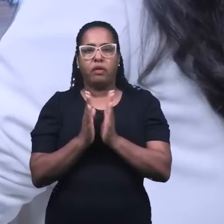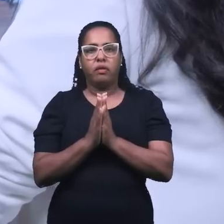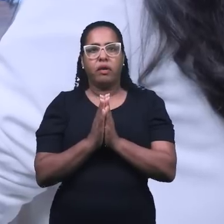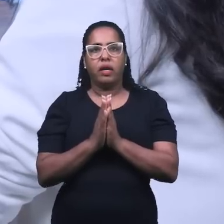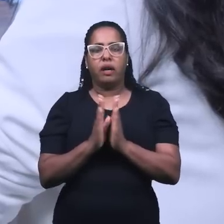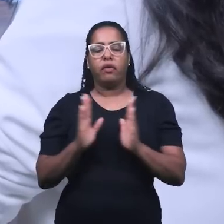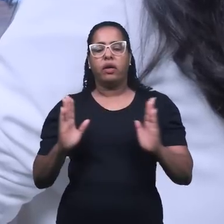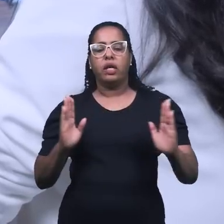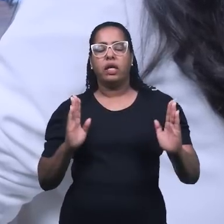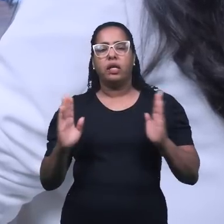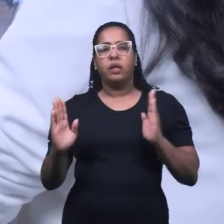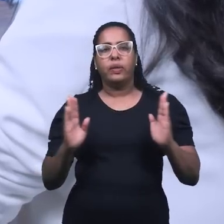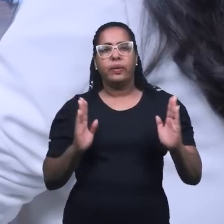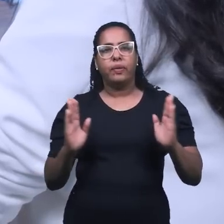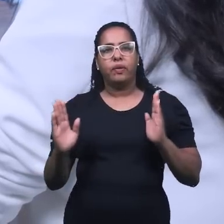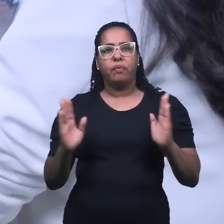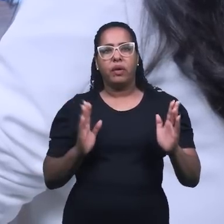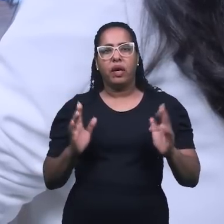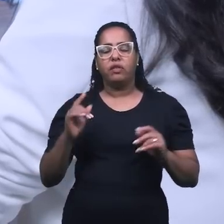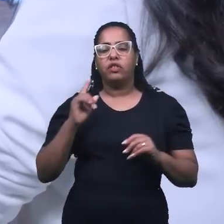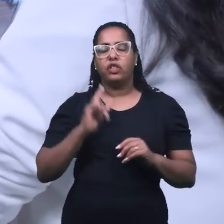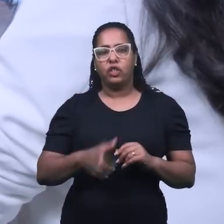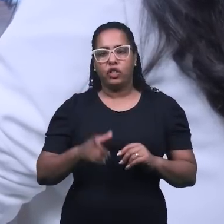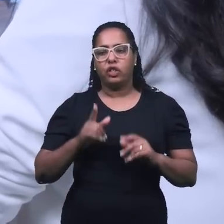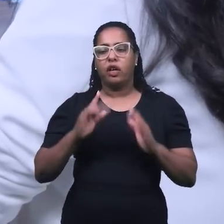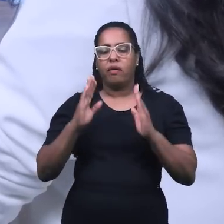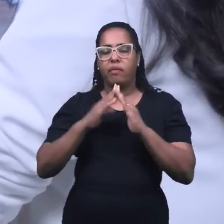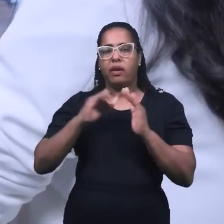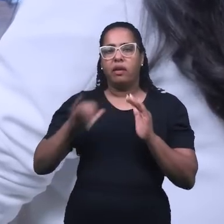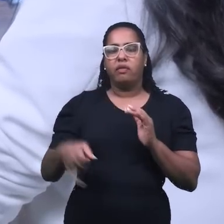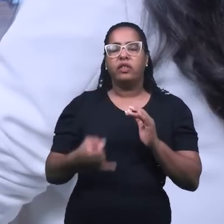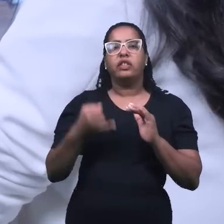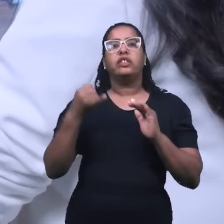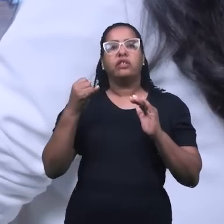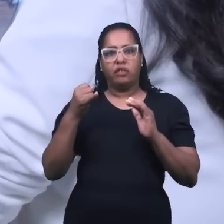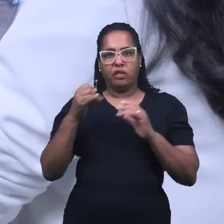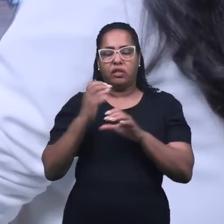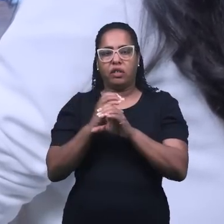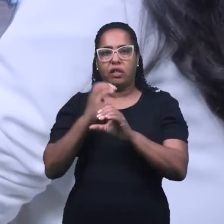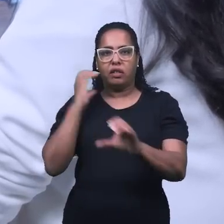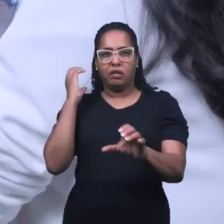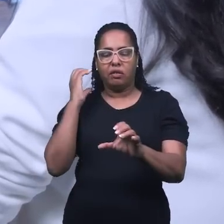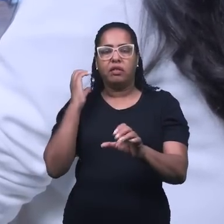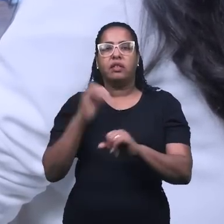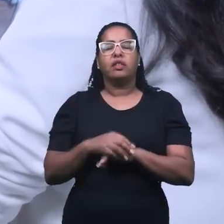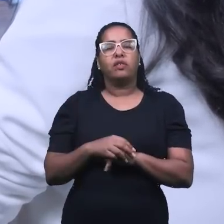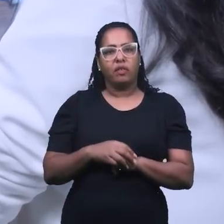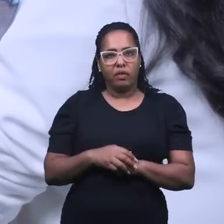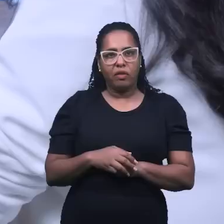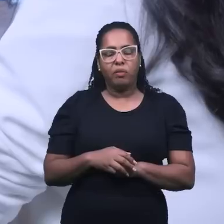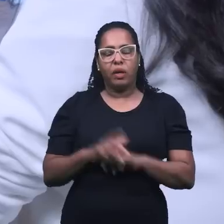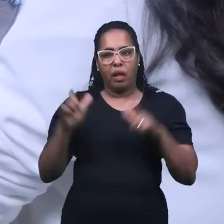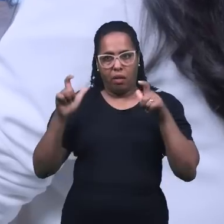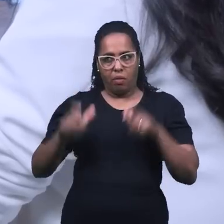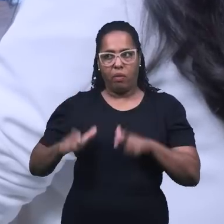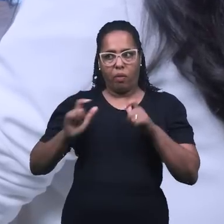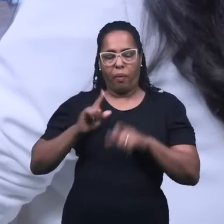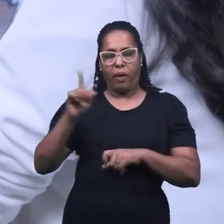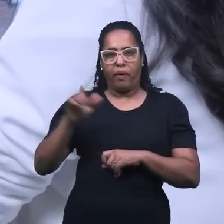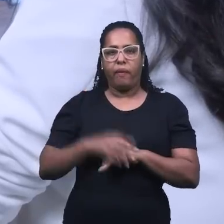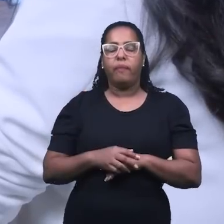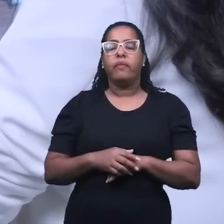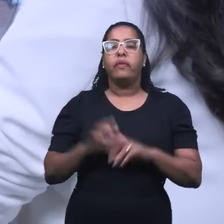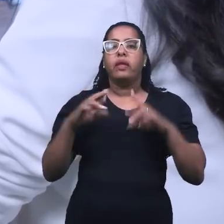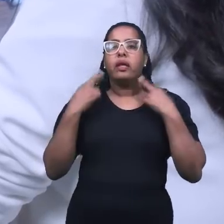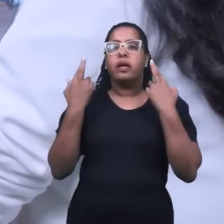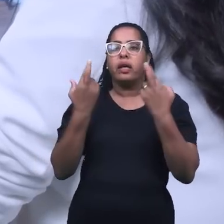E naquele tempo, eu já estava morando em Jardim Camburi. E as reuniões lá em Jardim Camburi 3, de senhoras,